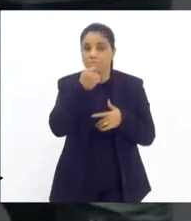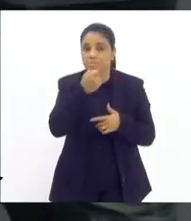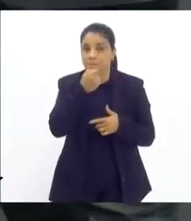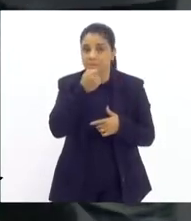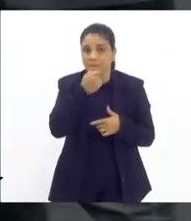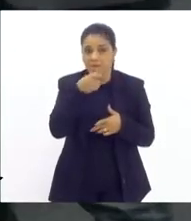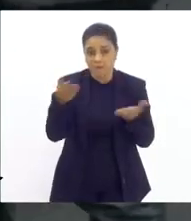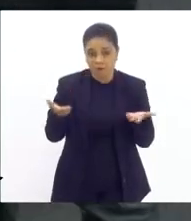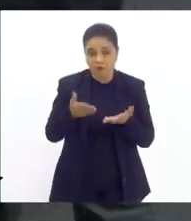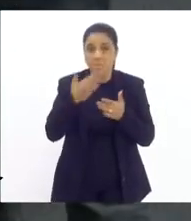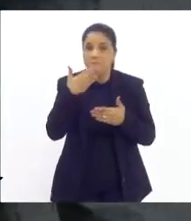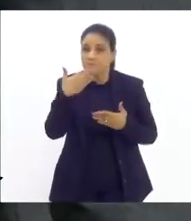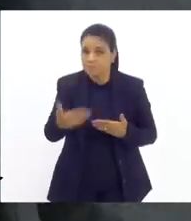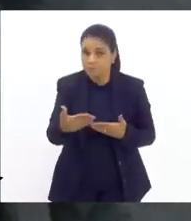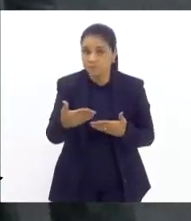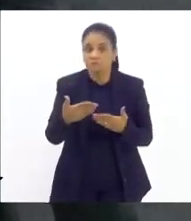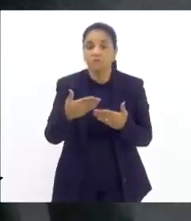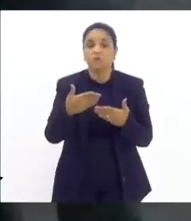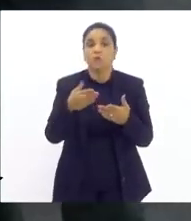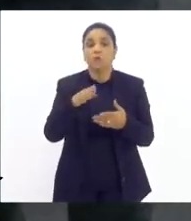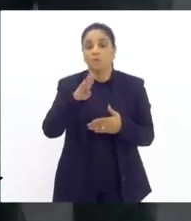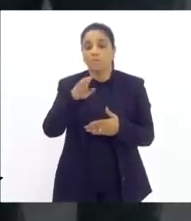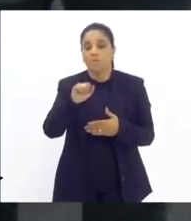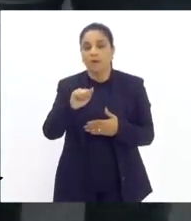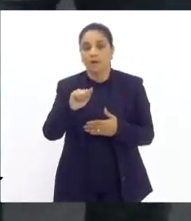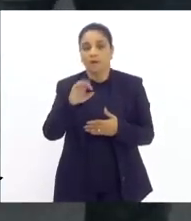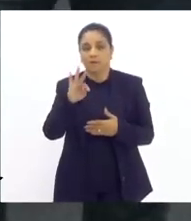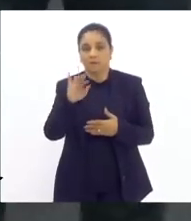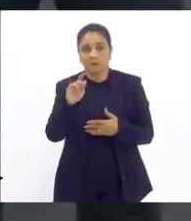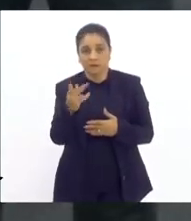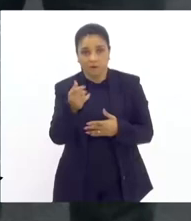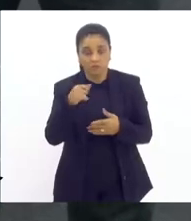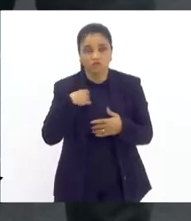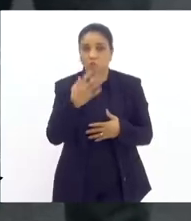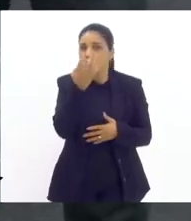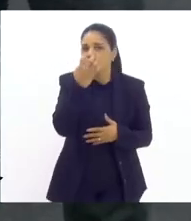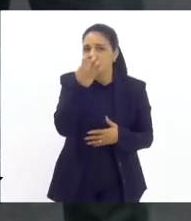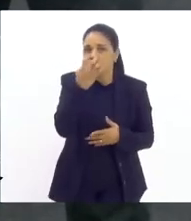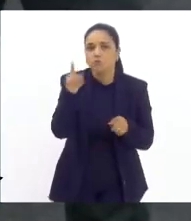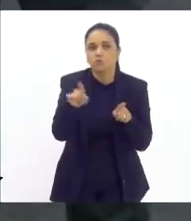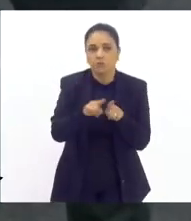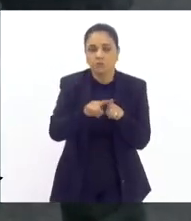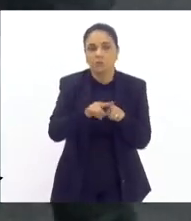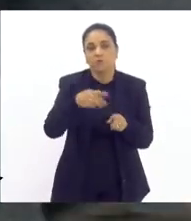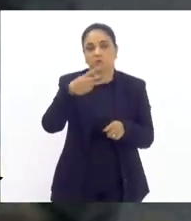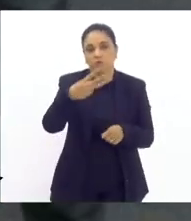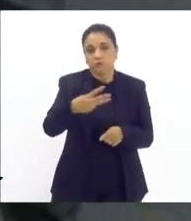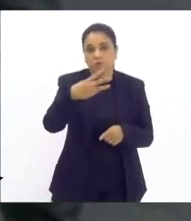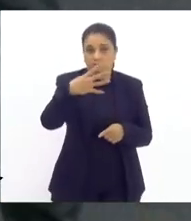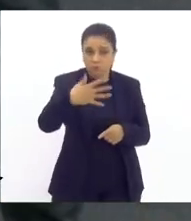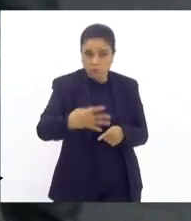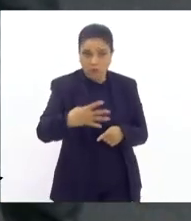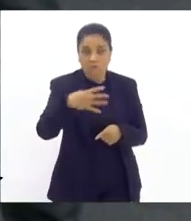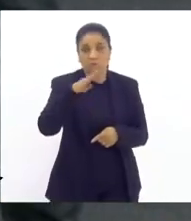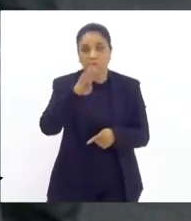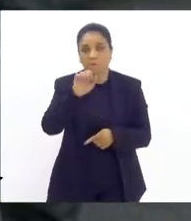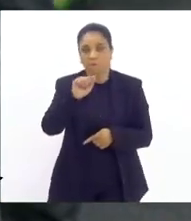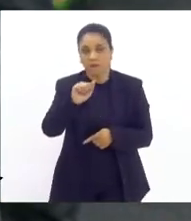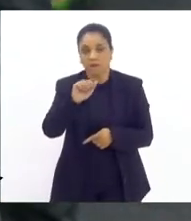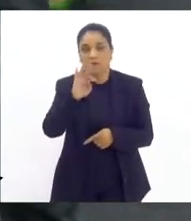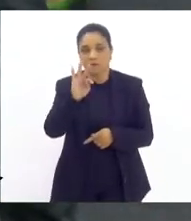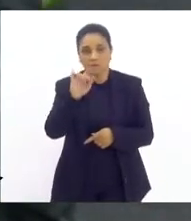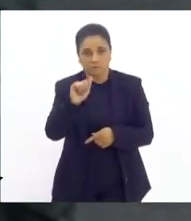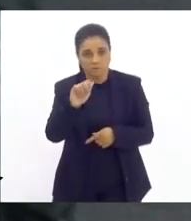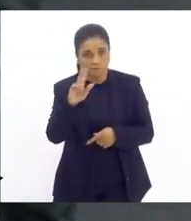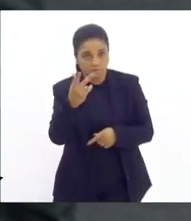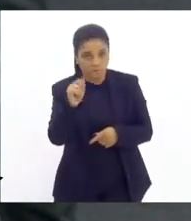pedir também um batalhão de ação de cães também para o trigésimo quarto Batalhão nós precisamos proteger Magé